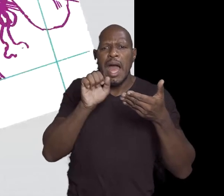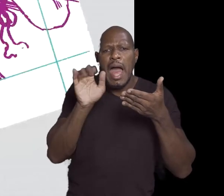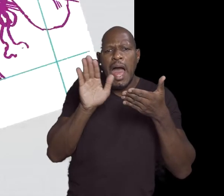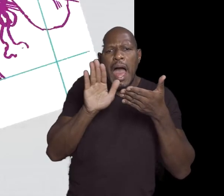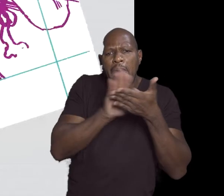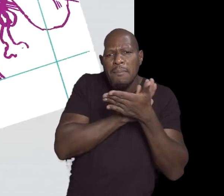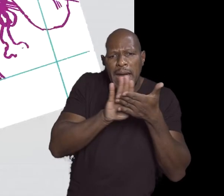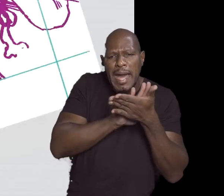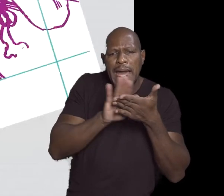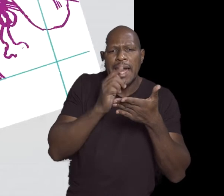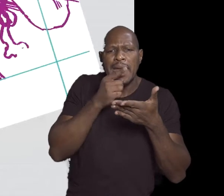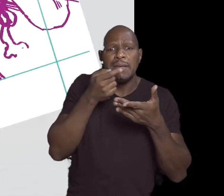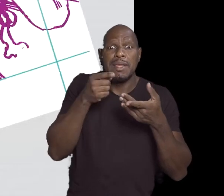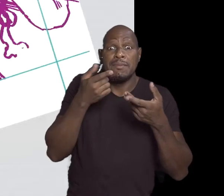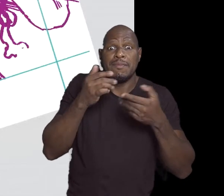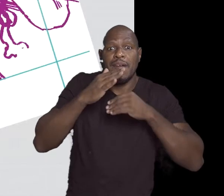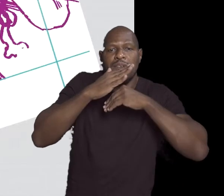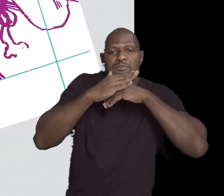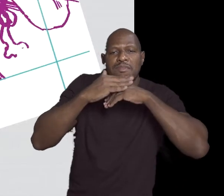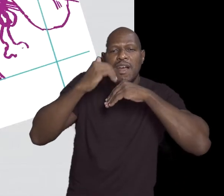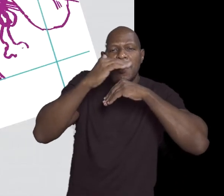com carinho para não